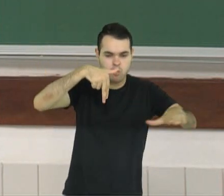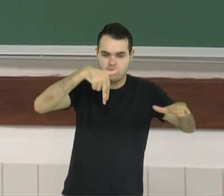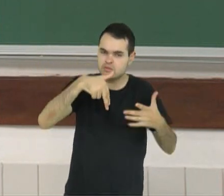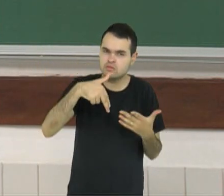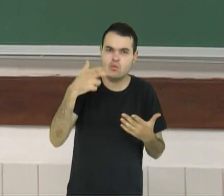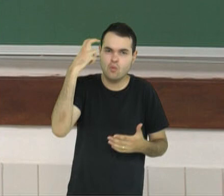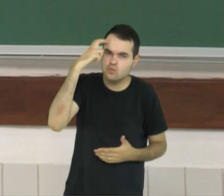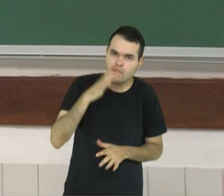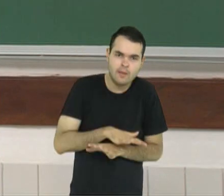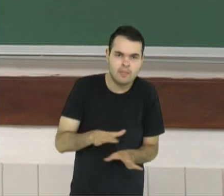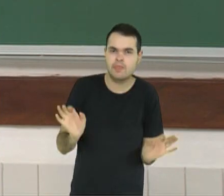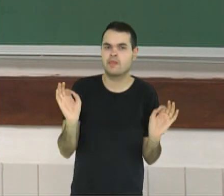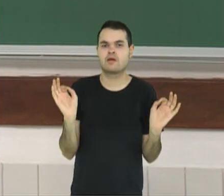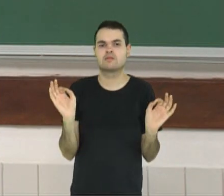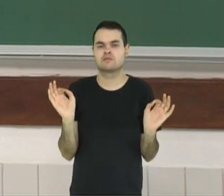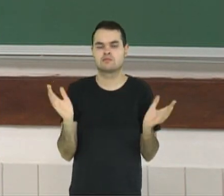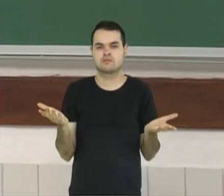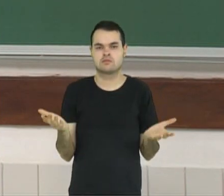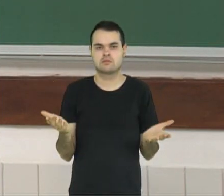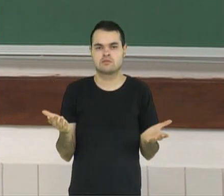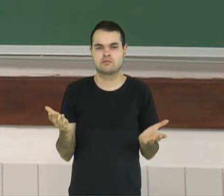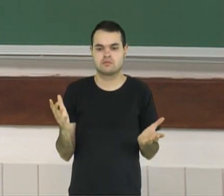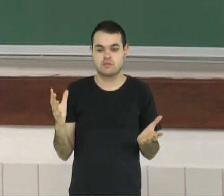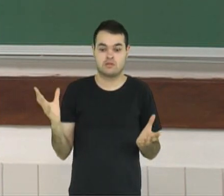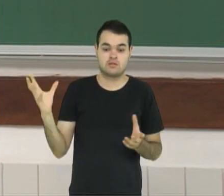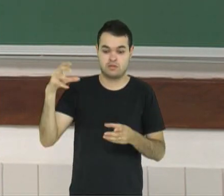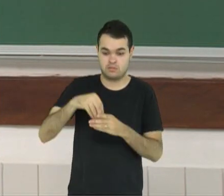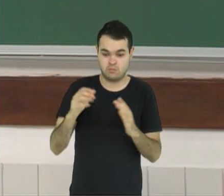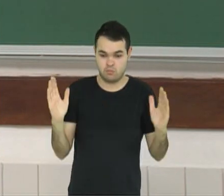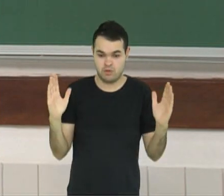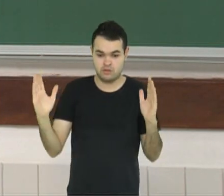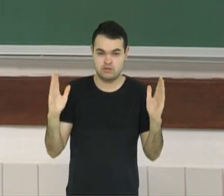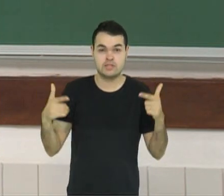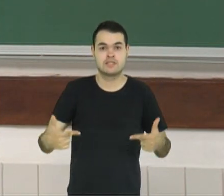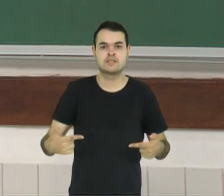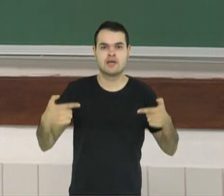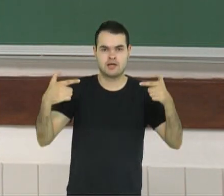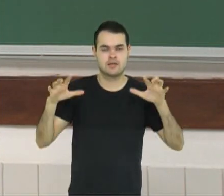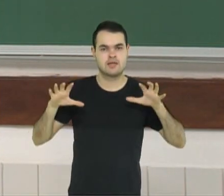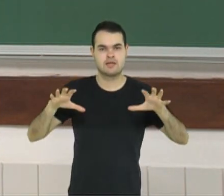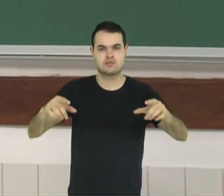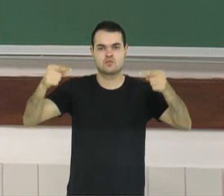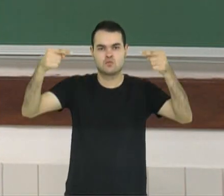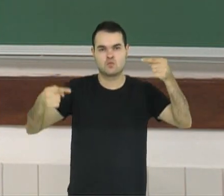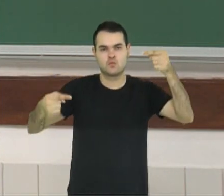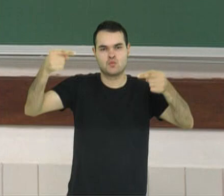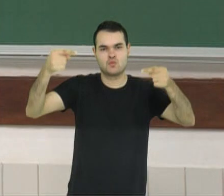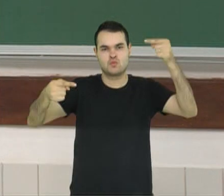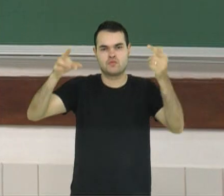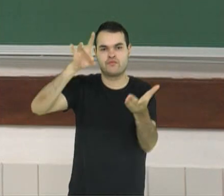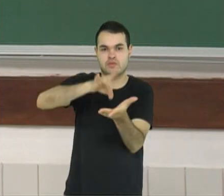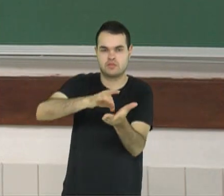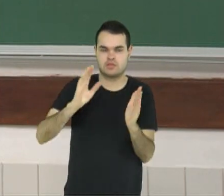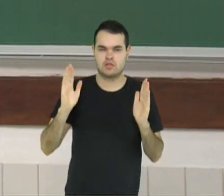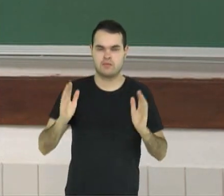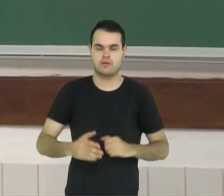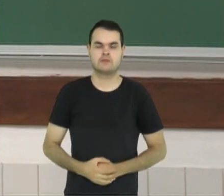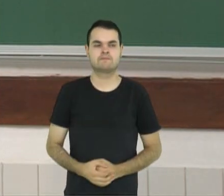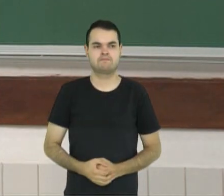cultura e eles estavam no meio do quê? De uma guerra que estava acontecendo naquele momento. Esse era o conflito de realidade dessa época.